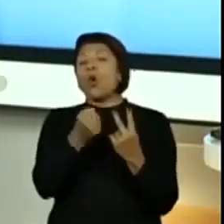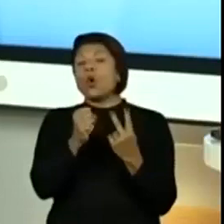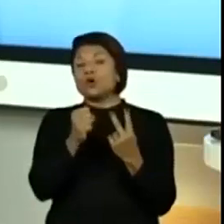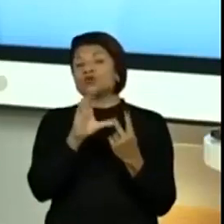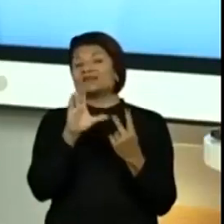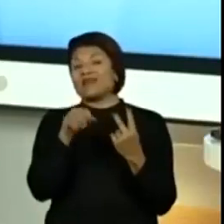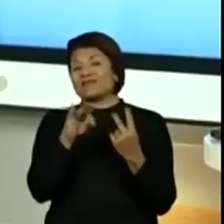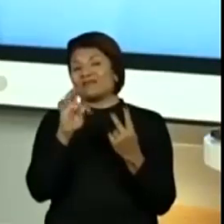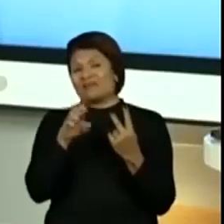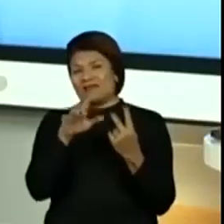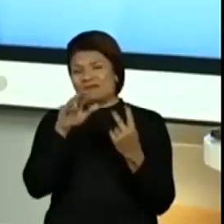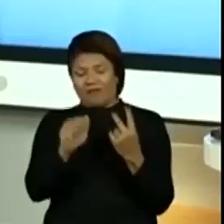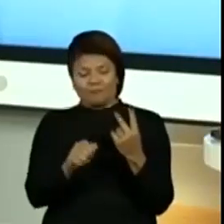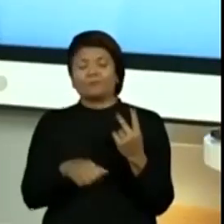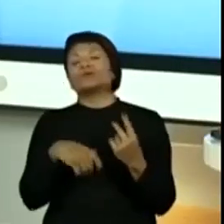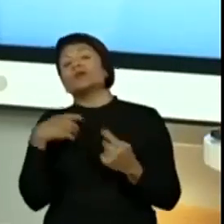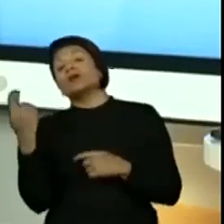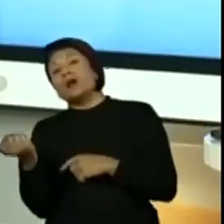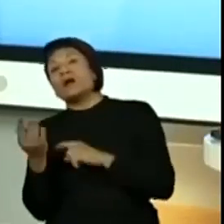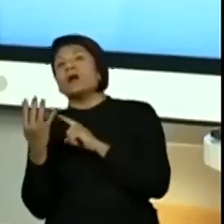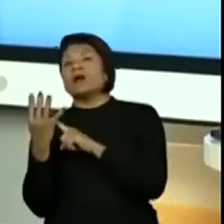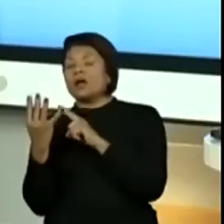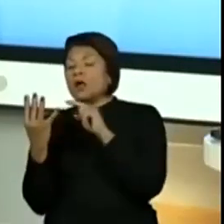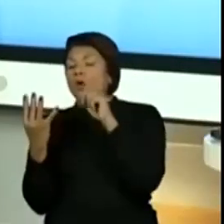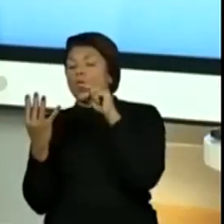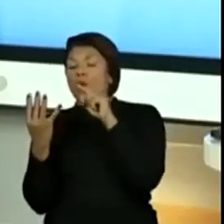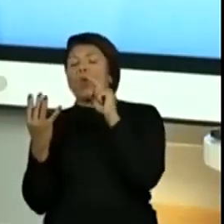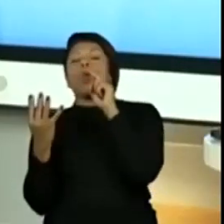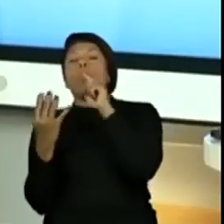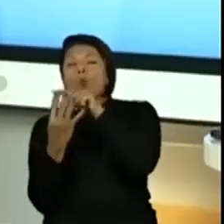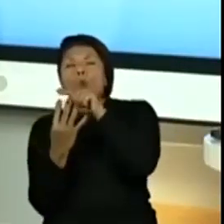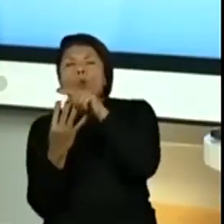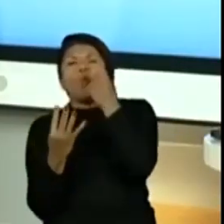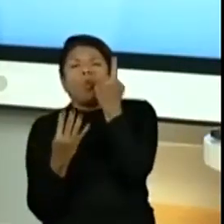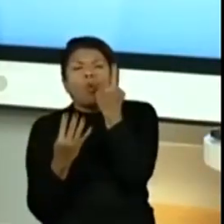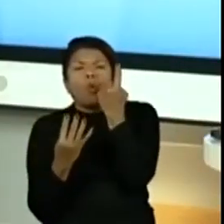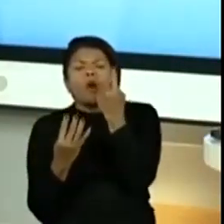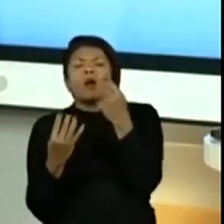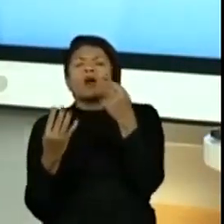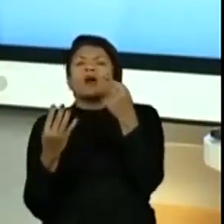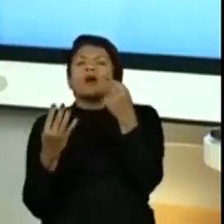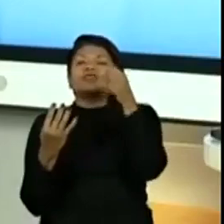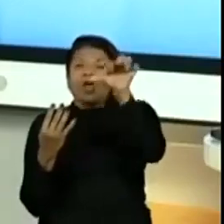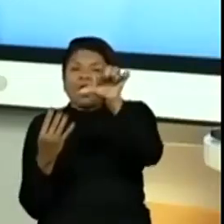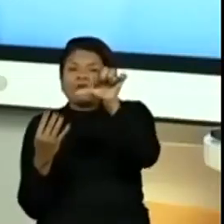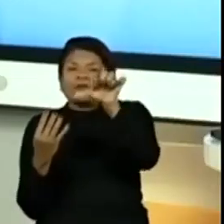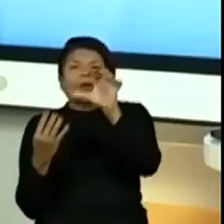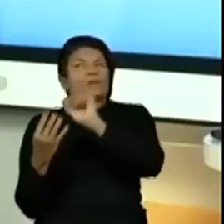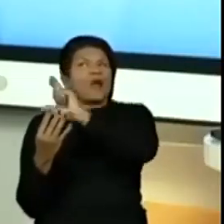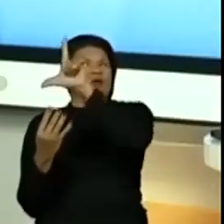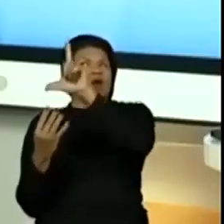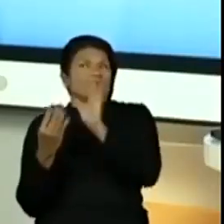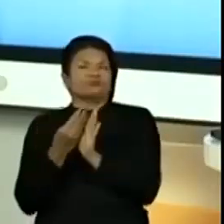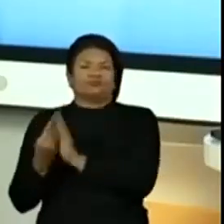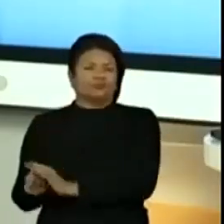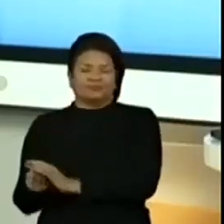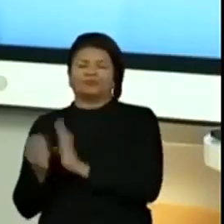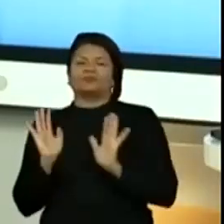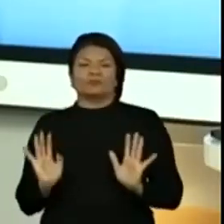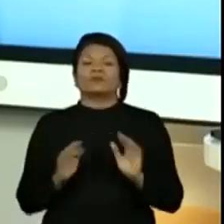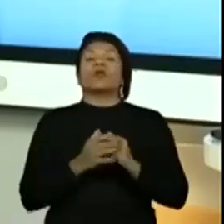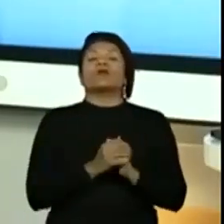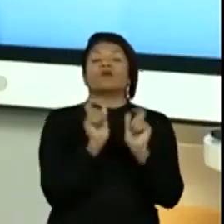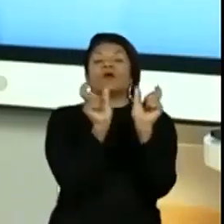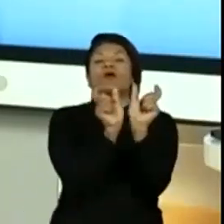Esse tem uma unidade de milhar, 9 centenas. Eu já sei que esse daqui também é maior. Vou comparar esses